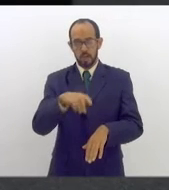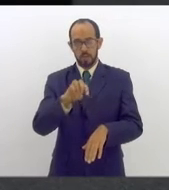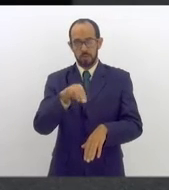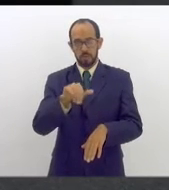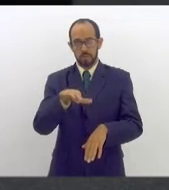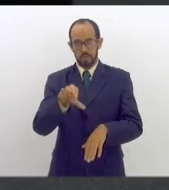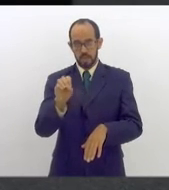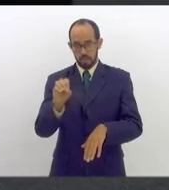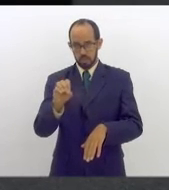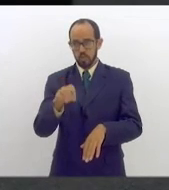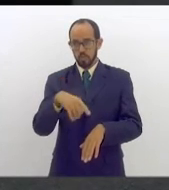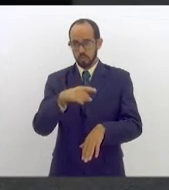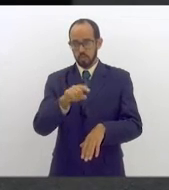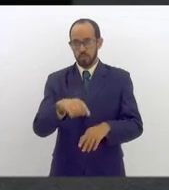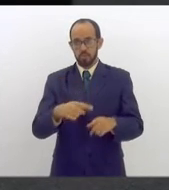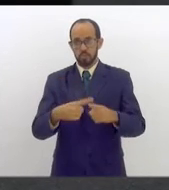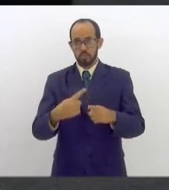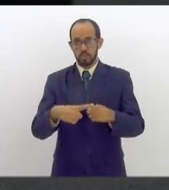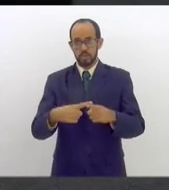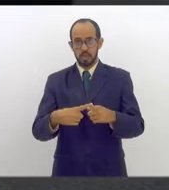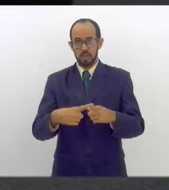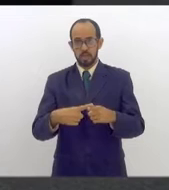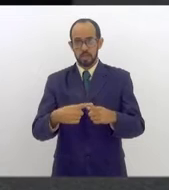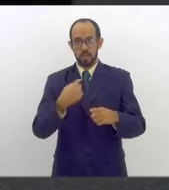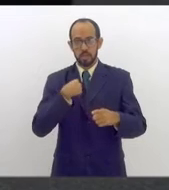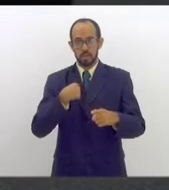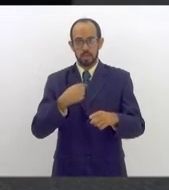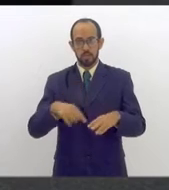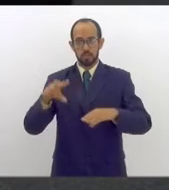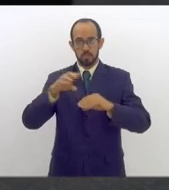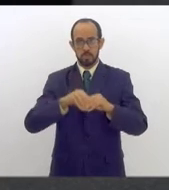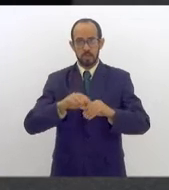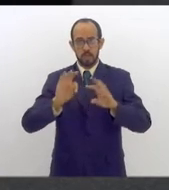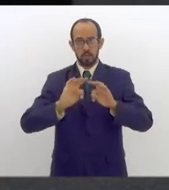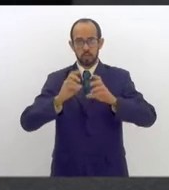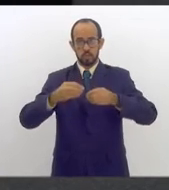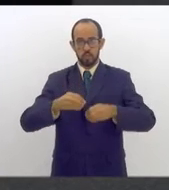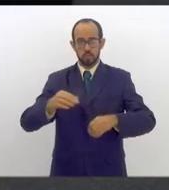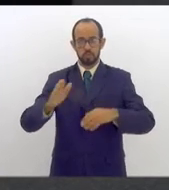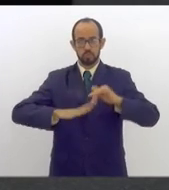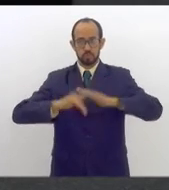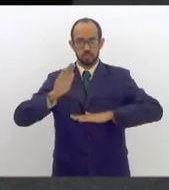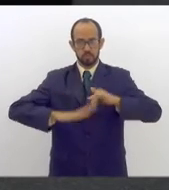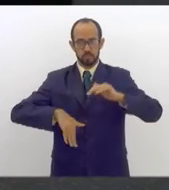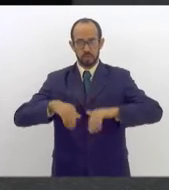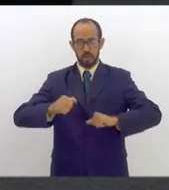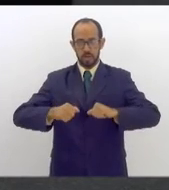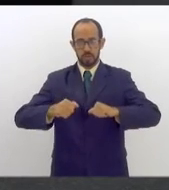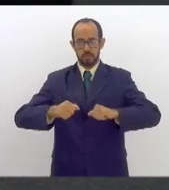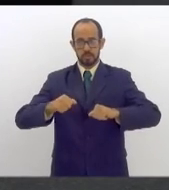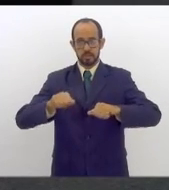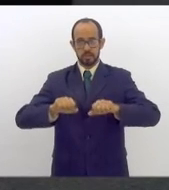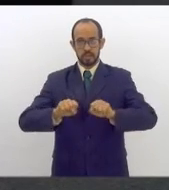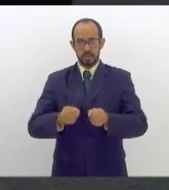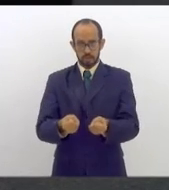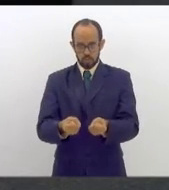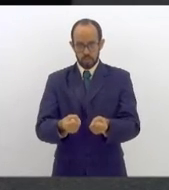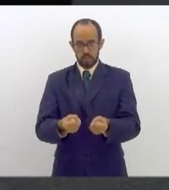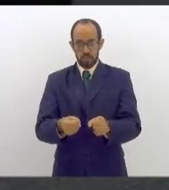Marcelo Dino, porque estendi a todos os profissionais da área da segurança